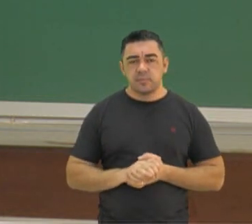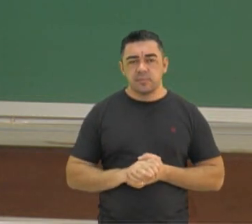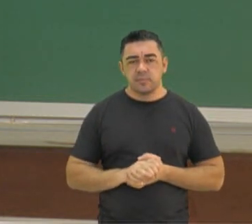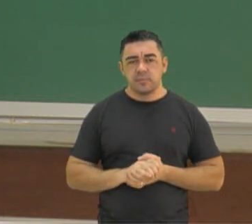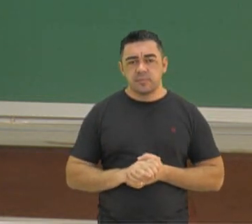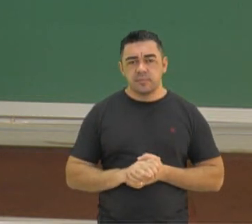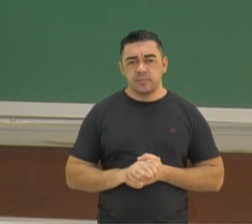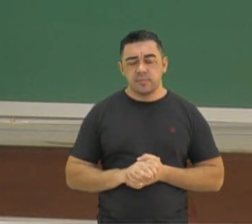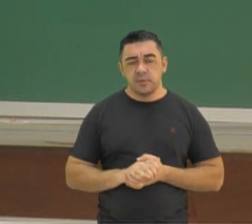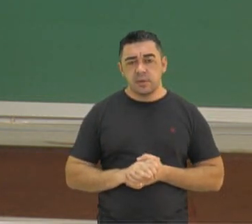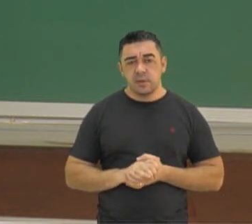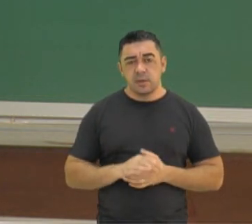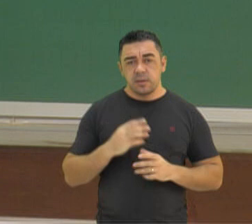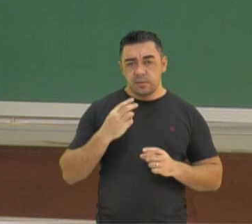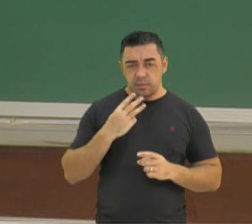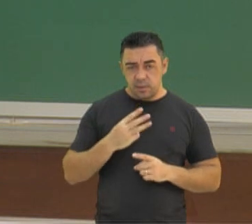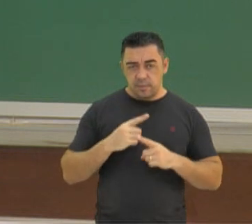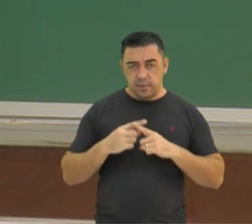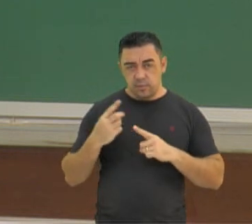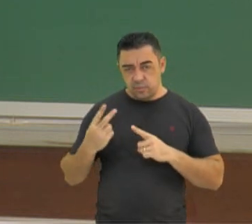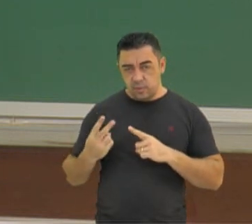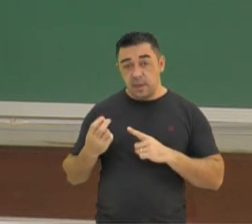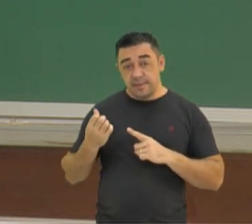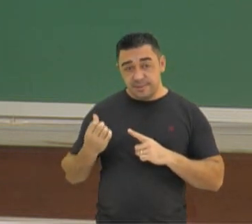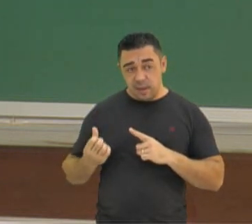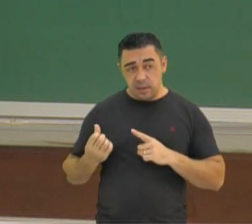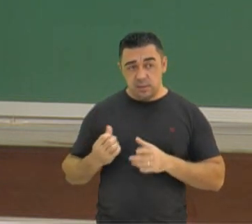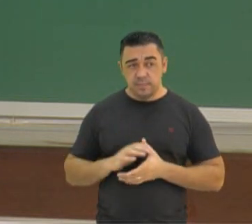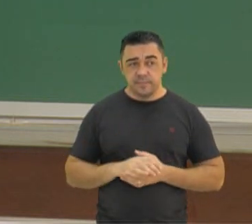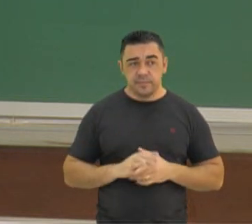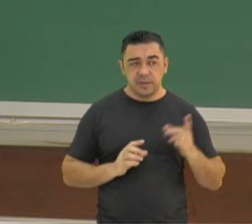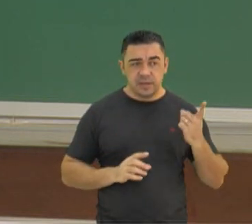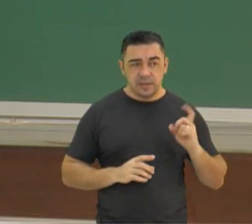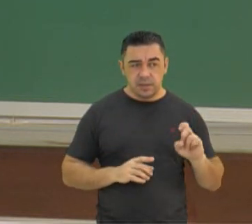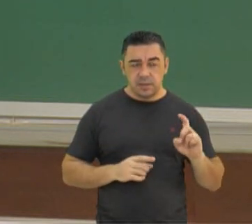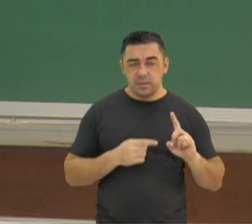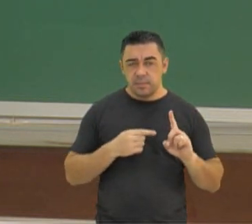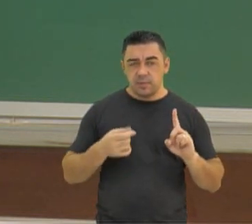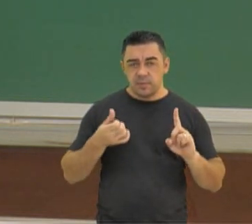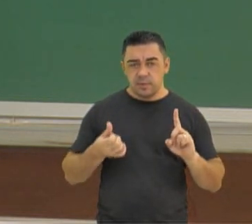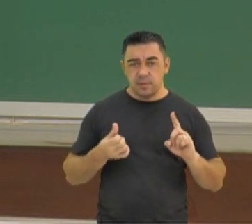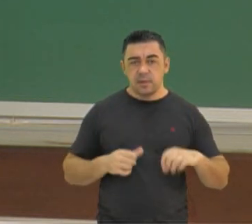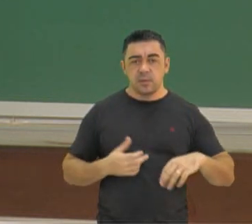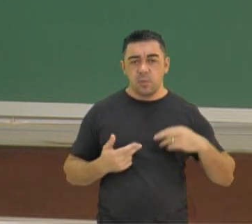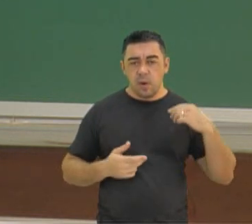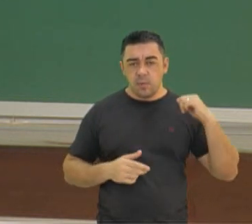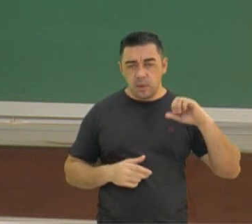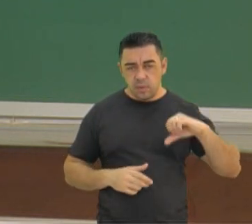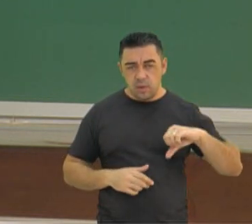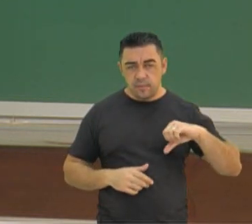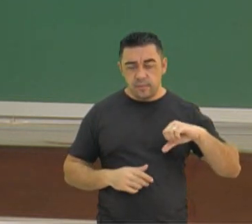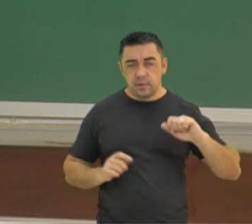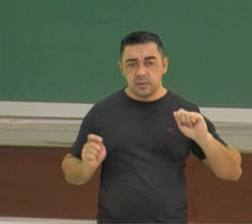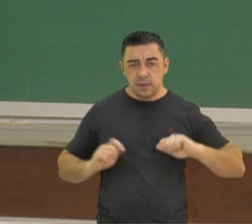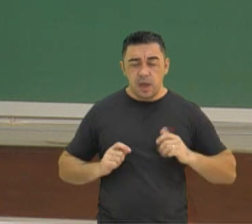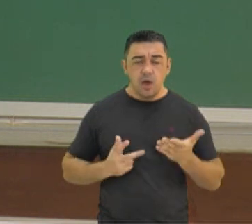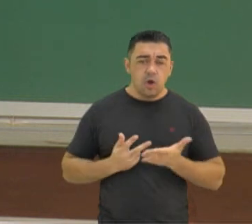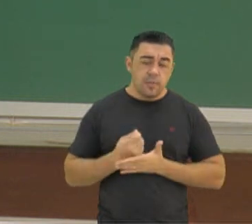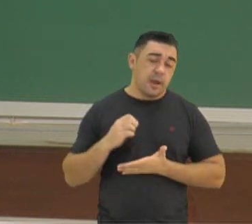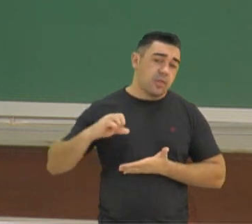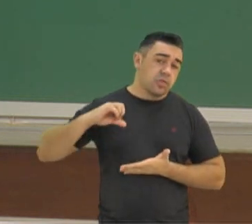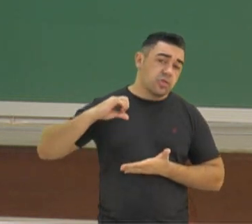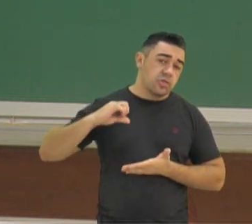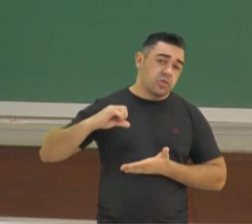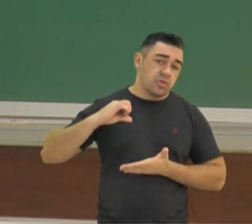ó, que 3 vezes 2 é 6, 15 menos 6 igual a 9. Então, eu tenho que foi comprado